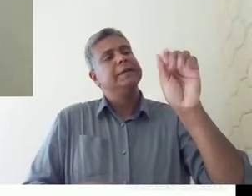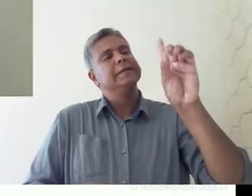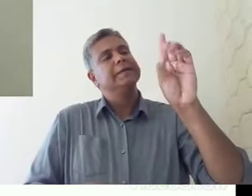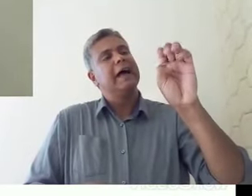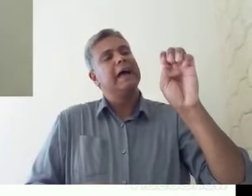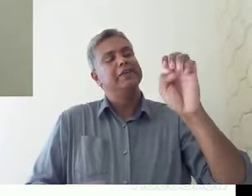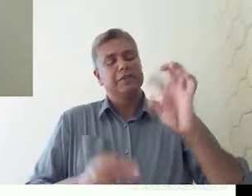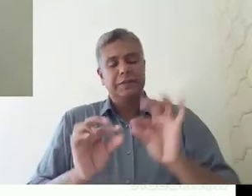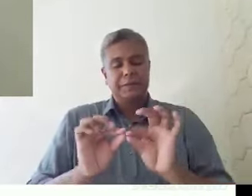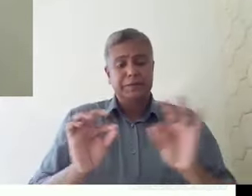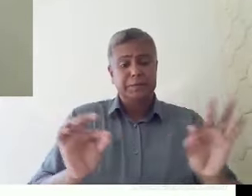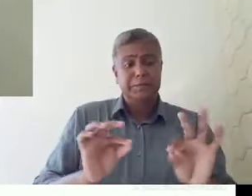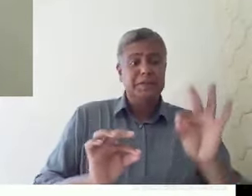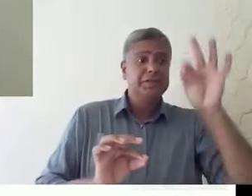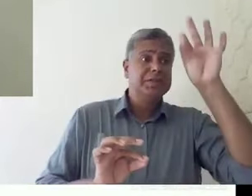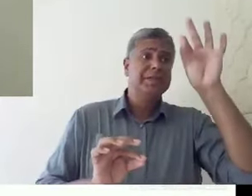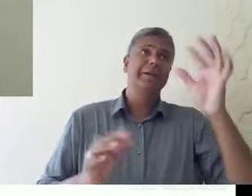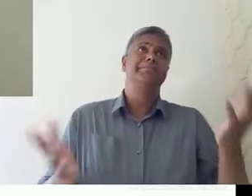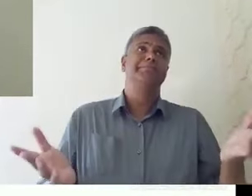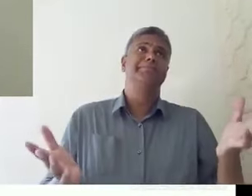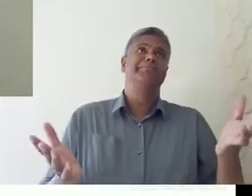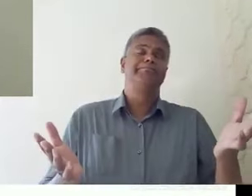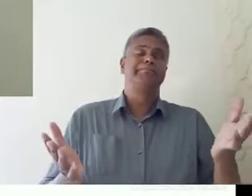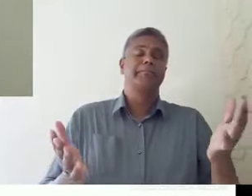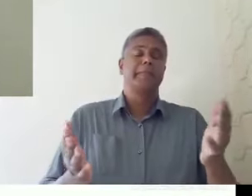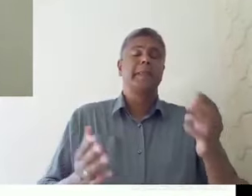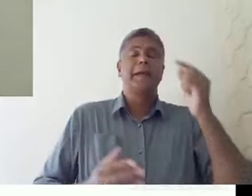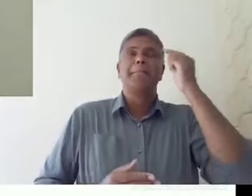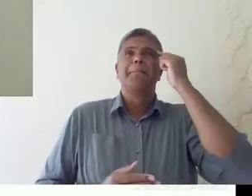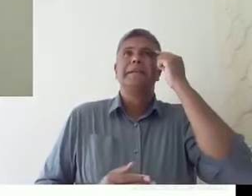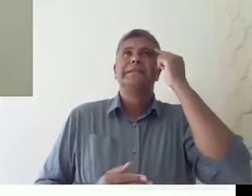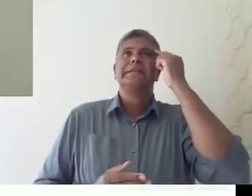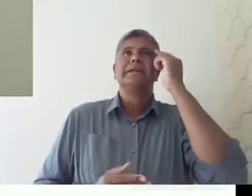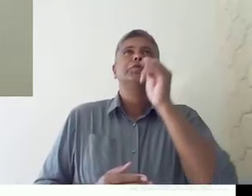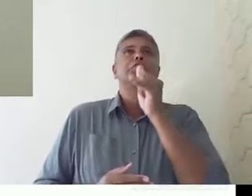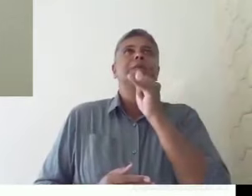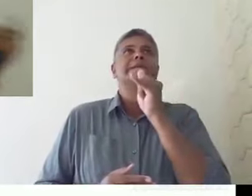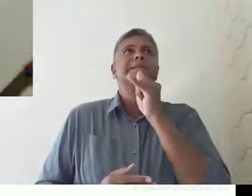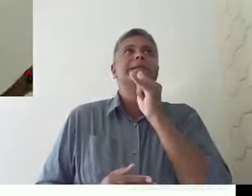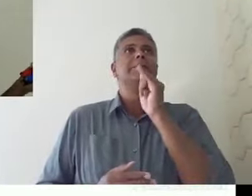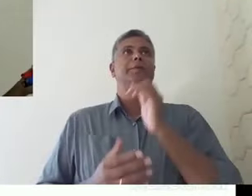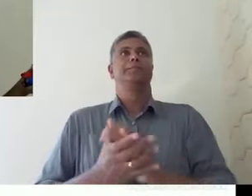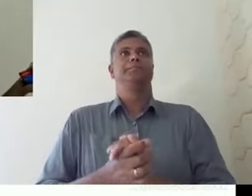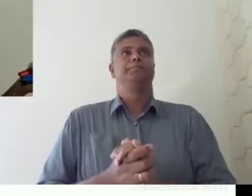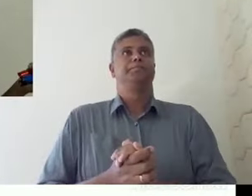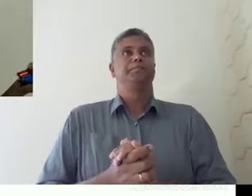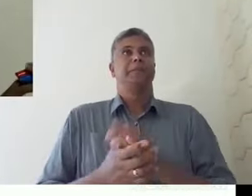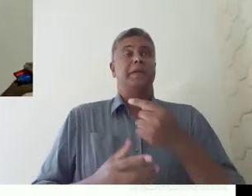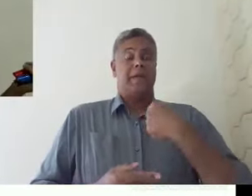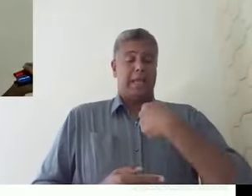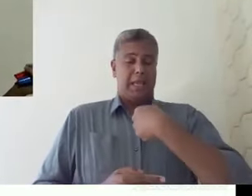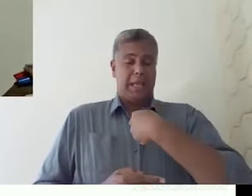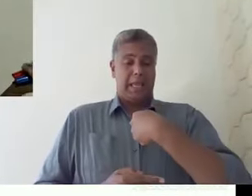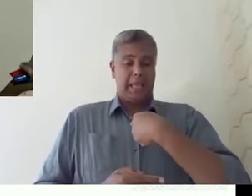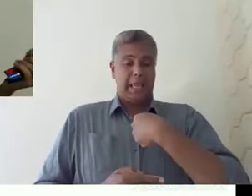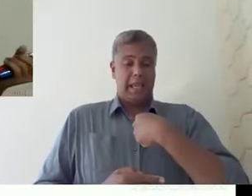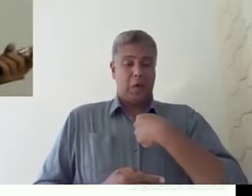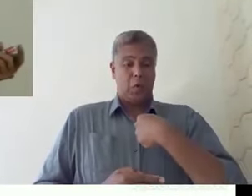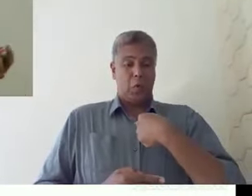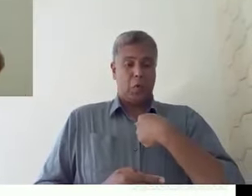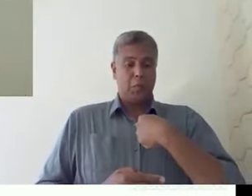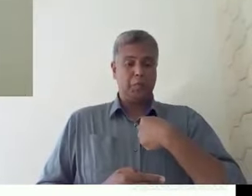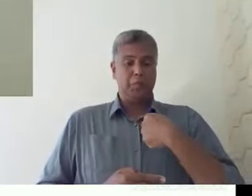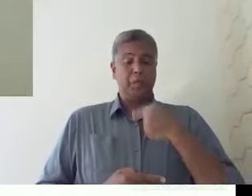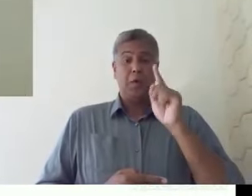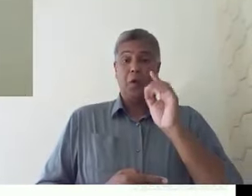tem disso podem ser pensados com contextos do nosso dia a dia. Por